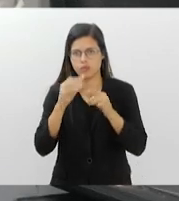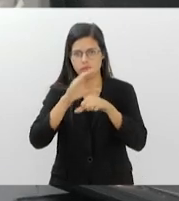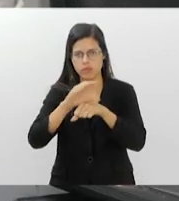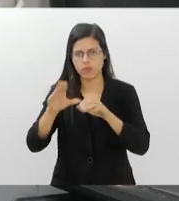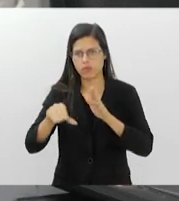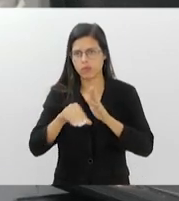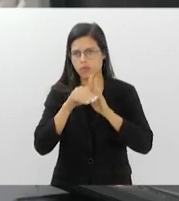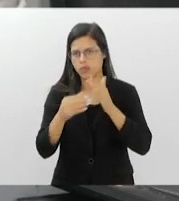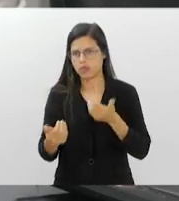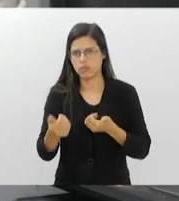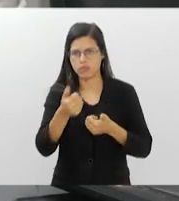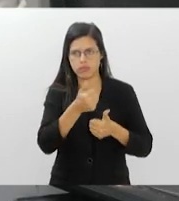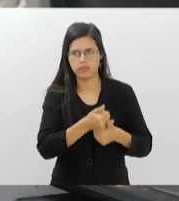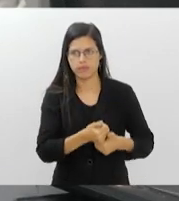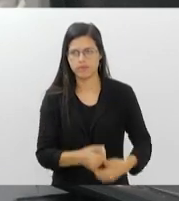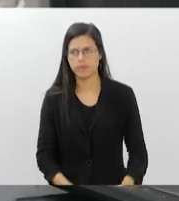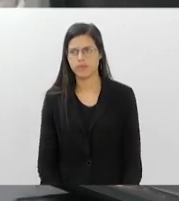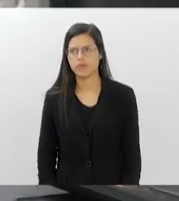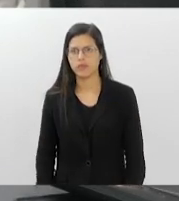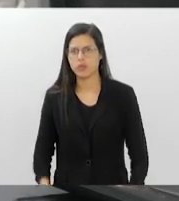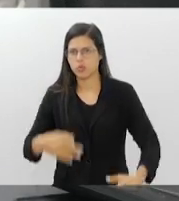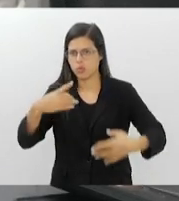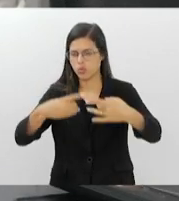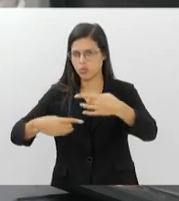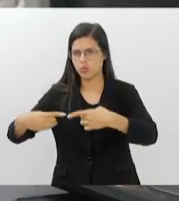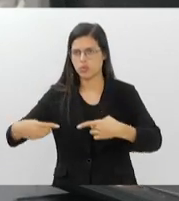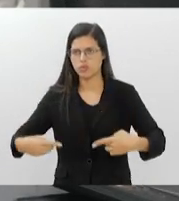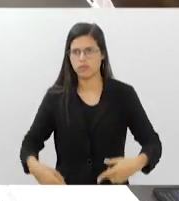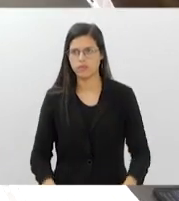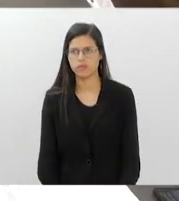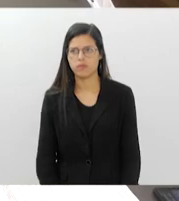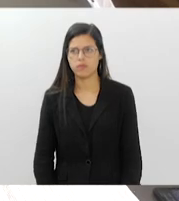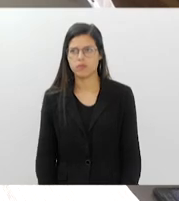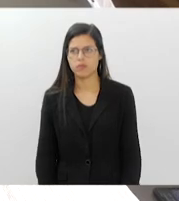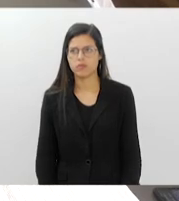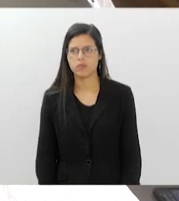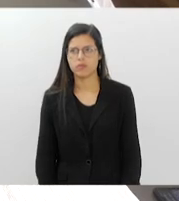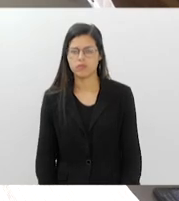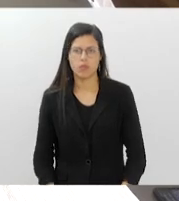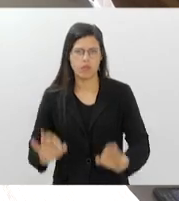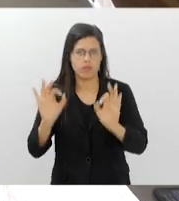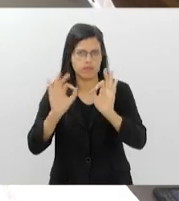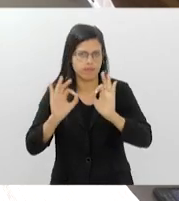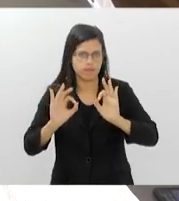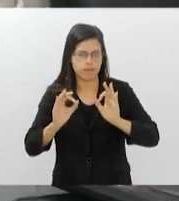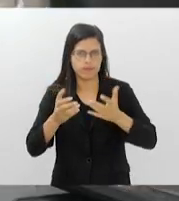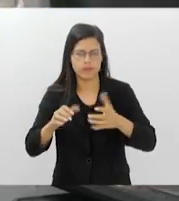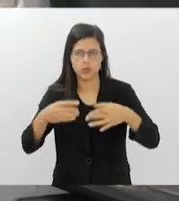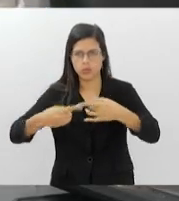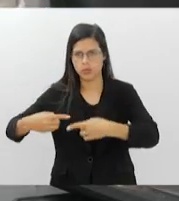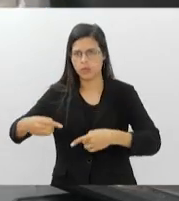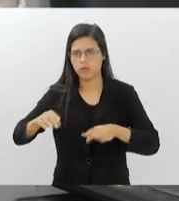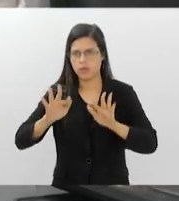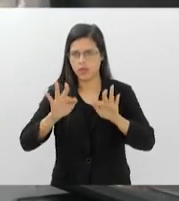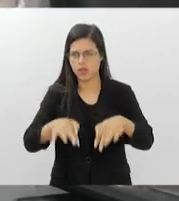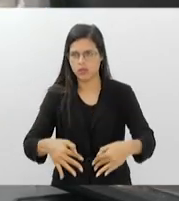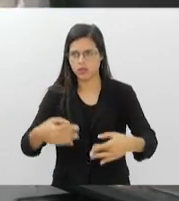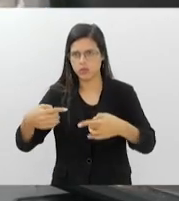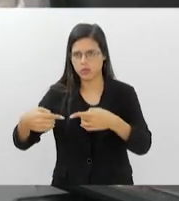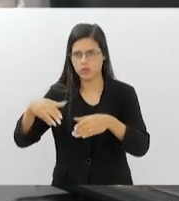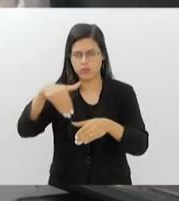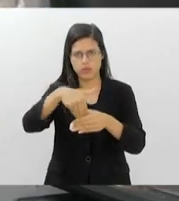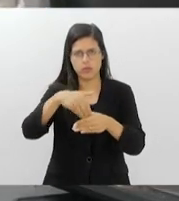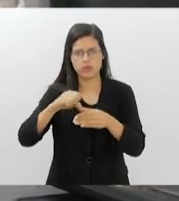concluindo por substitutivo em discussão não havendo Quem Queira discutir encerrada a discussão em